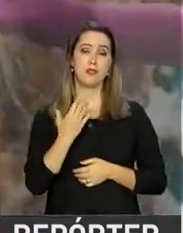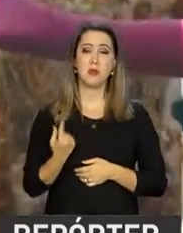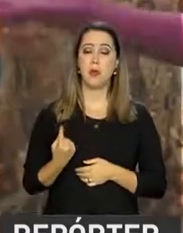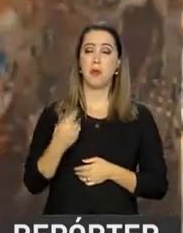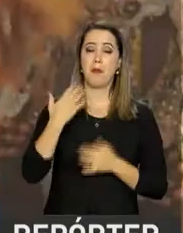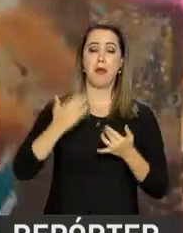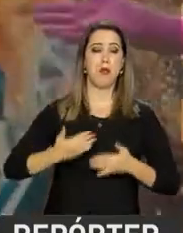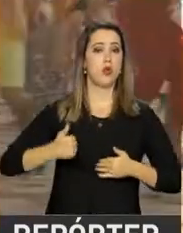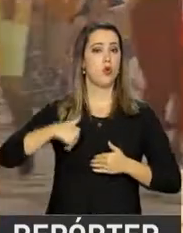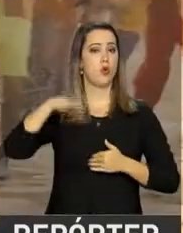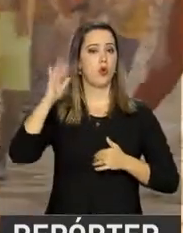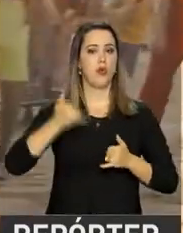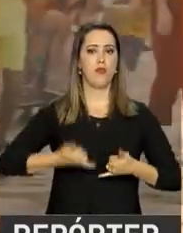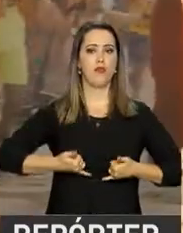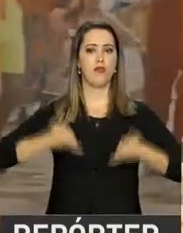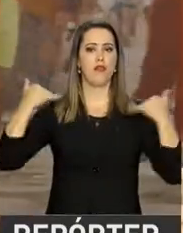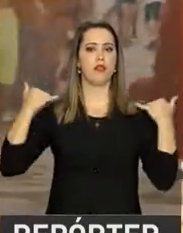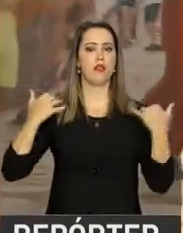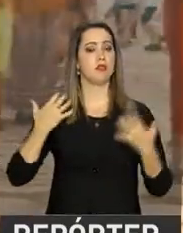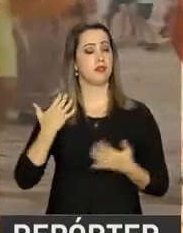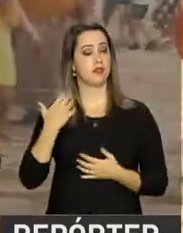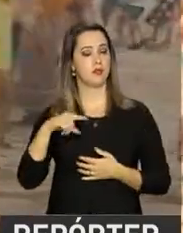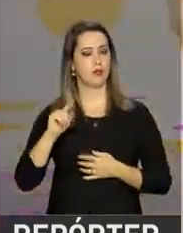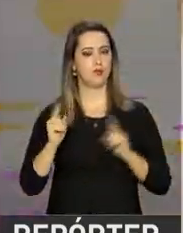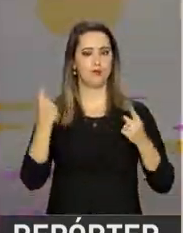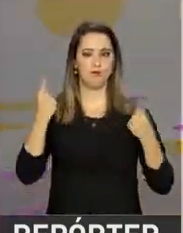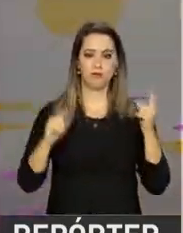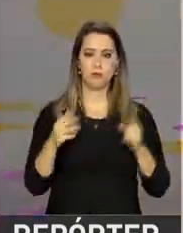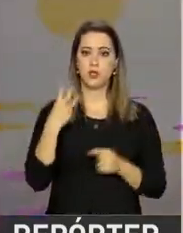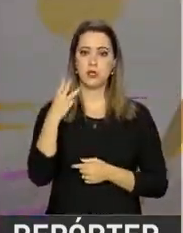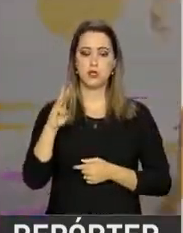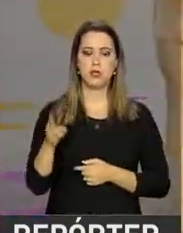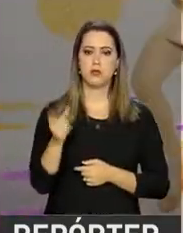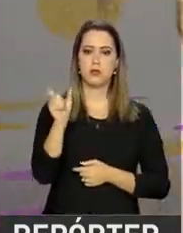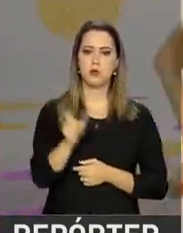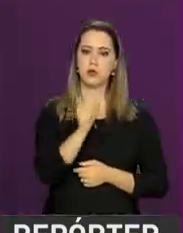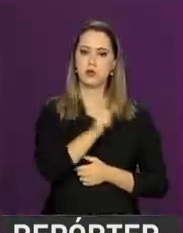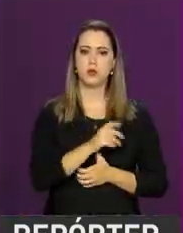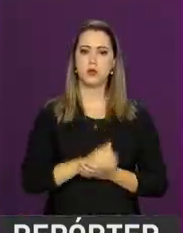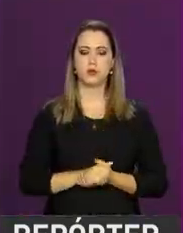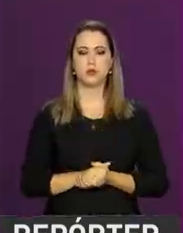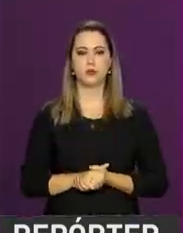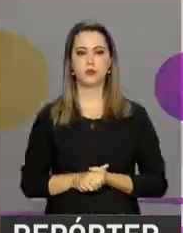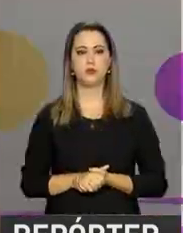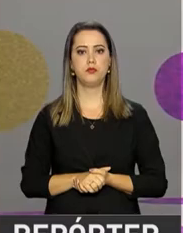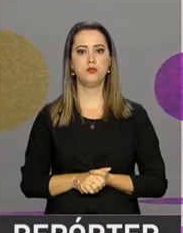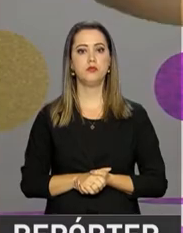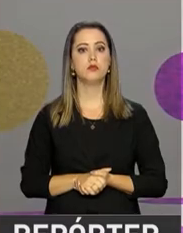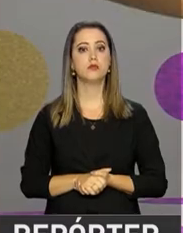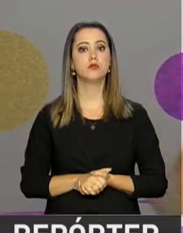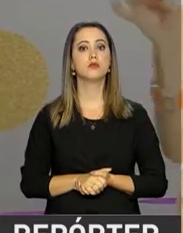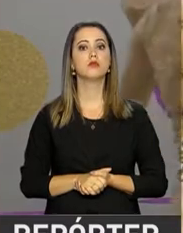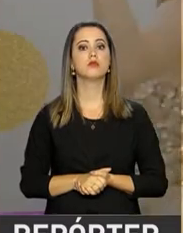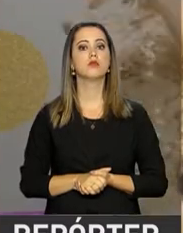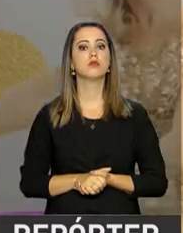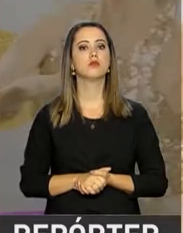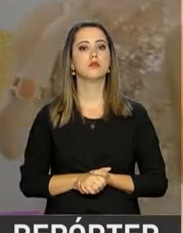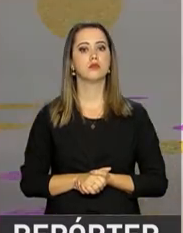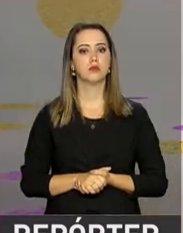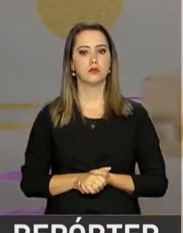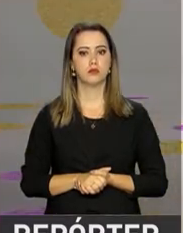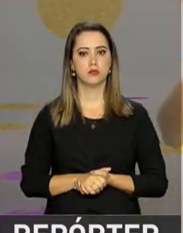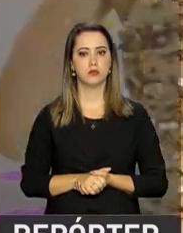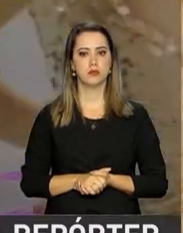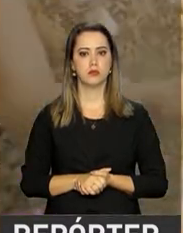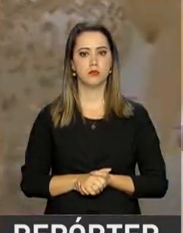maiores festas do país, com 3 milhões de foliões. Tá combinado, tá protegido, tá